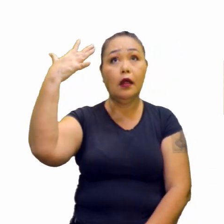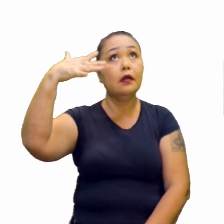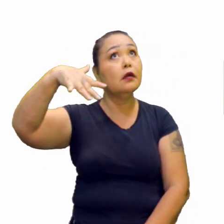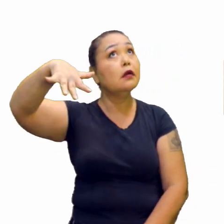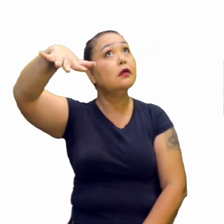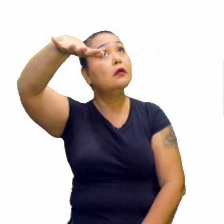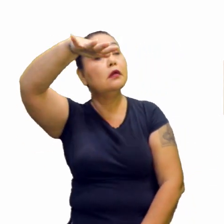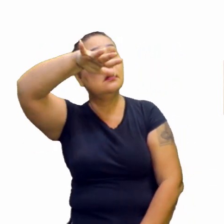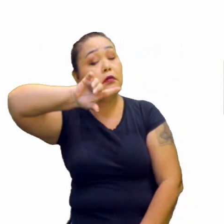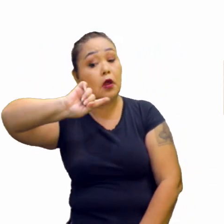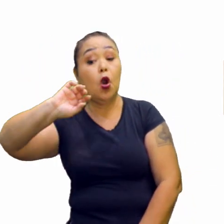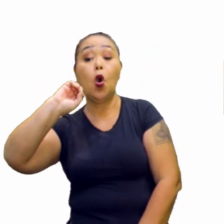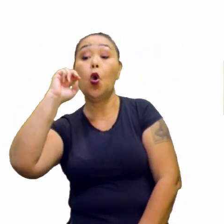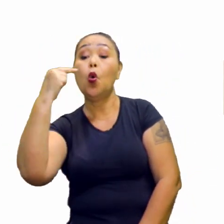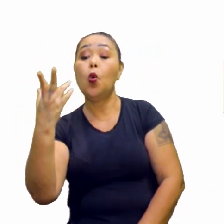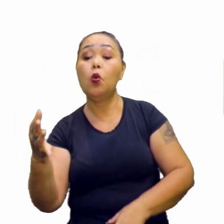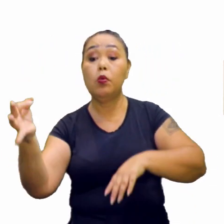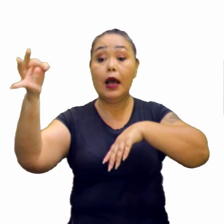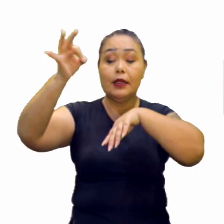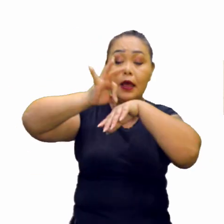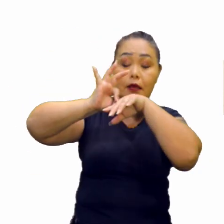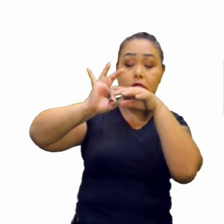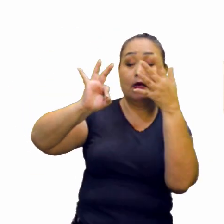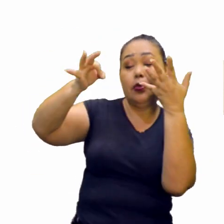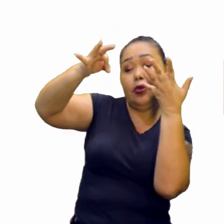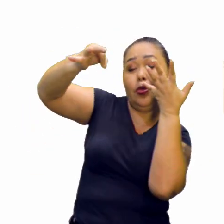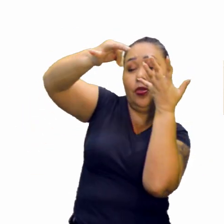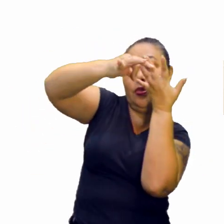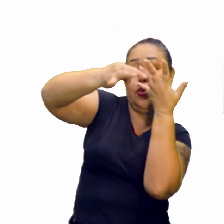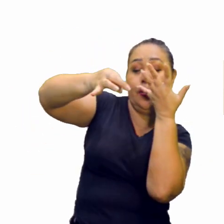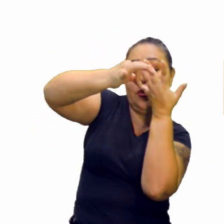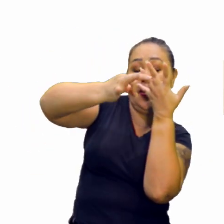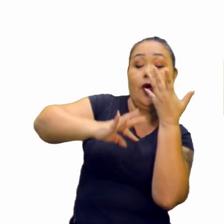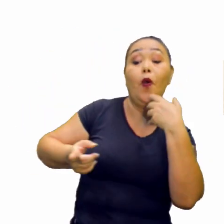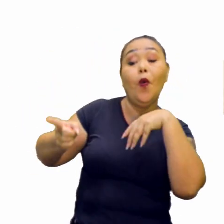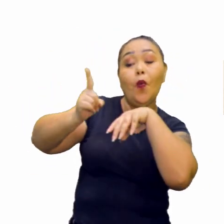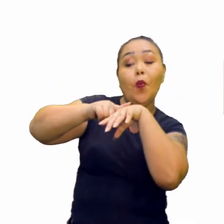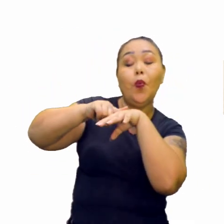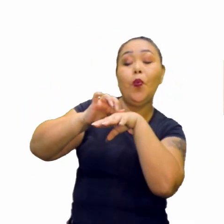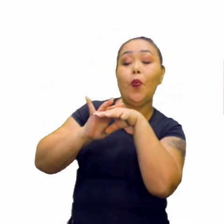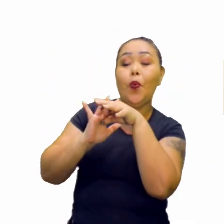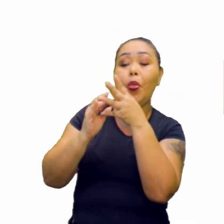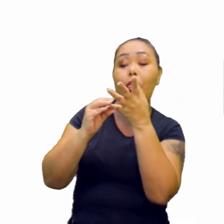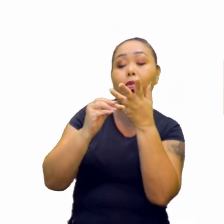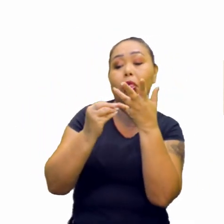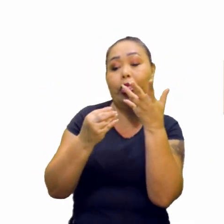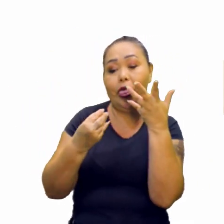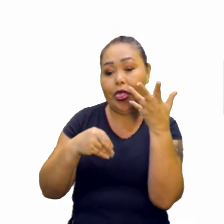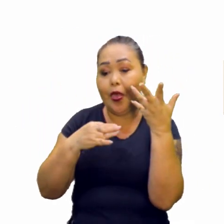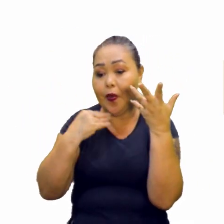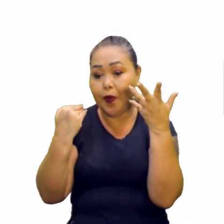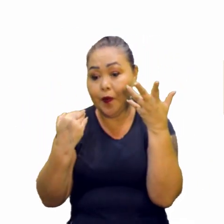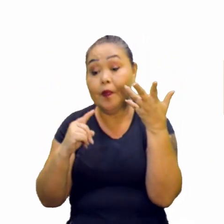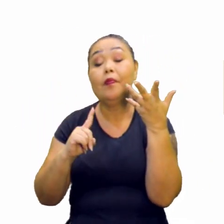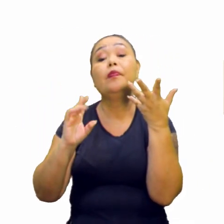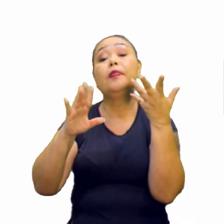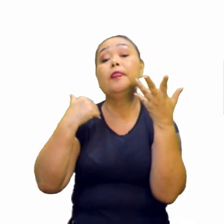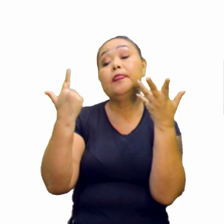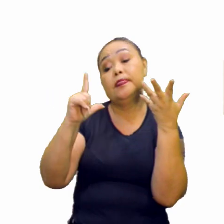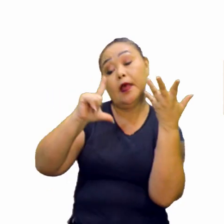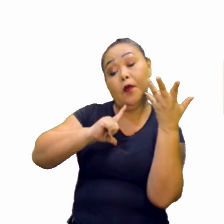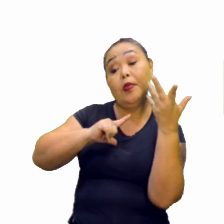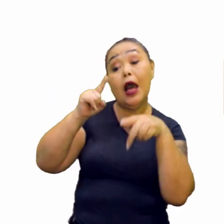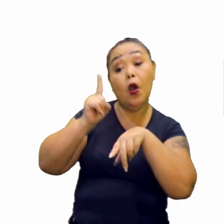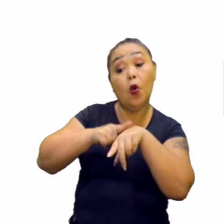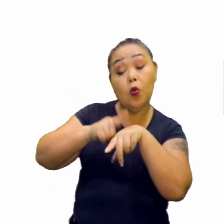ataque, uma doença. Claro que muitas vezes isso implica na produção. Então, na hora da poda da renovação,